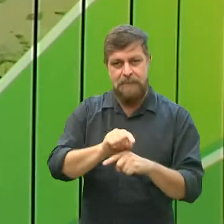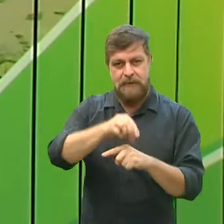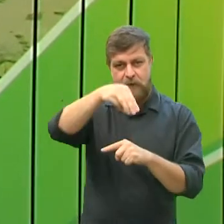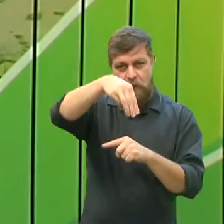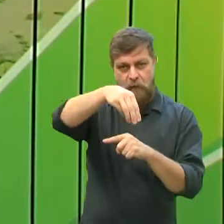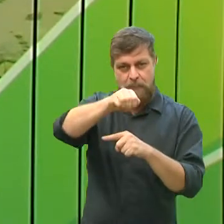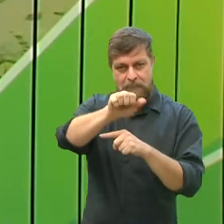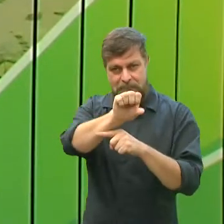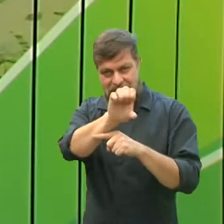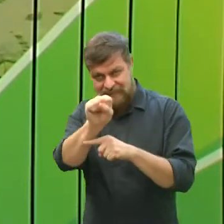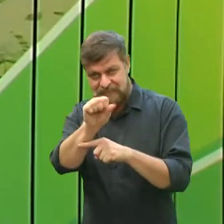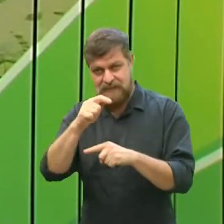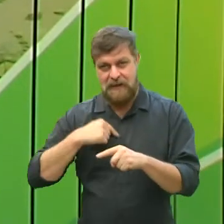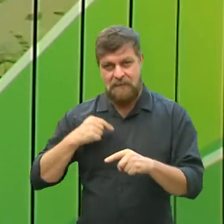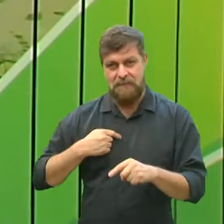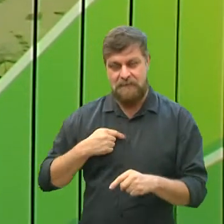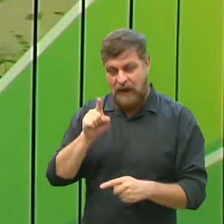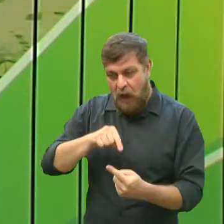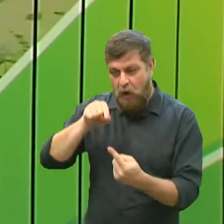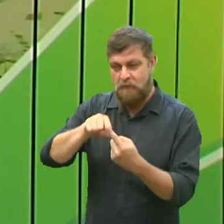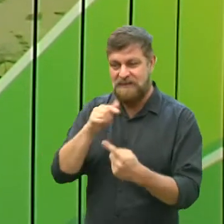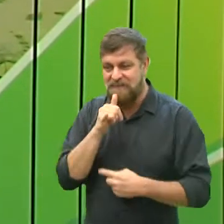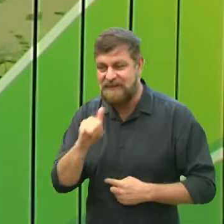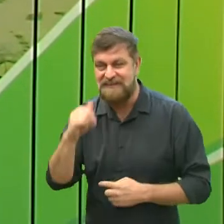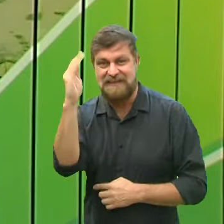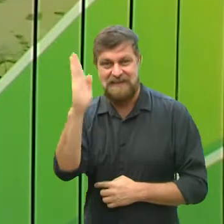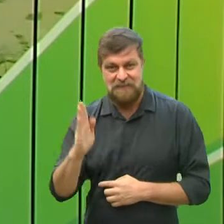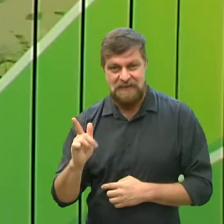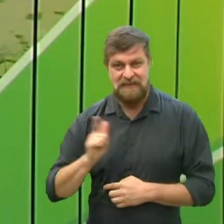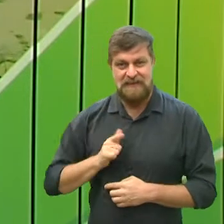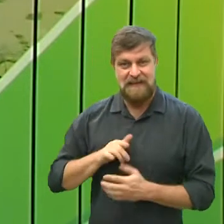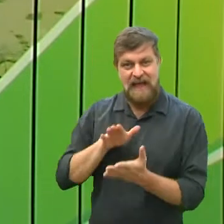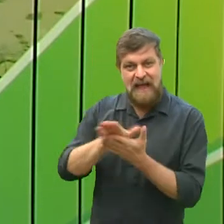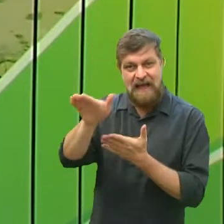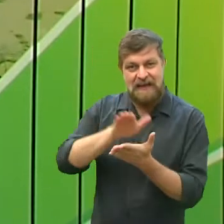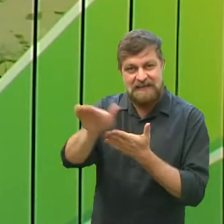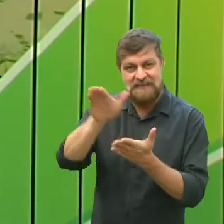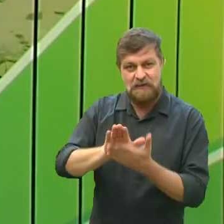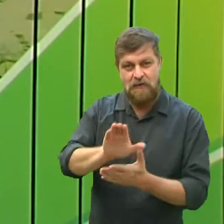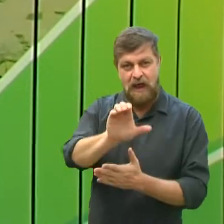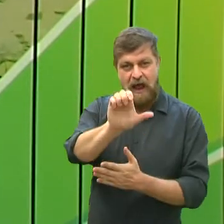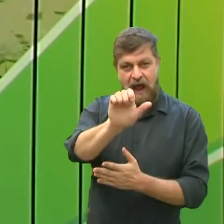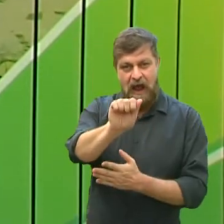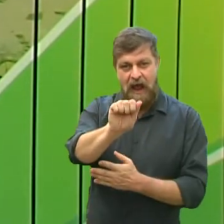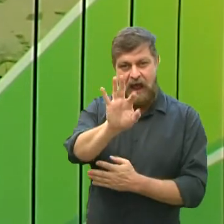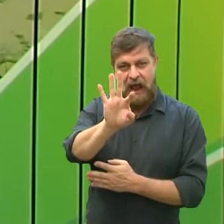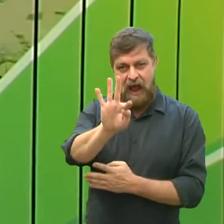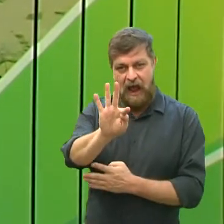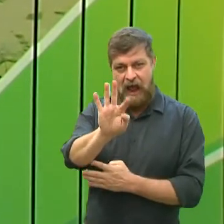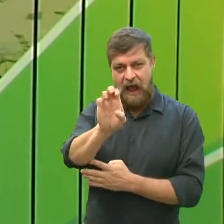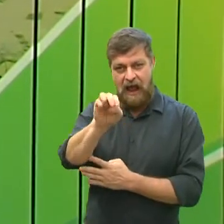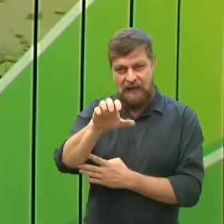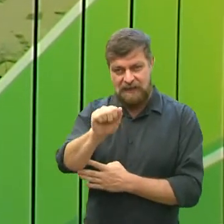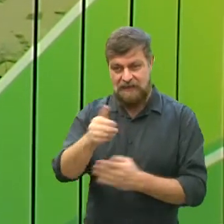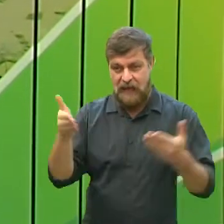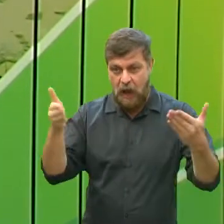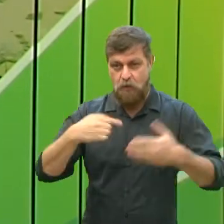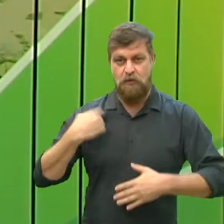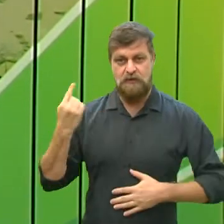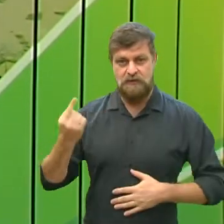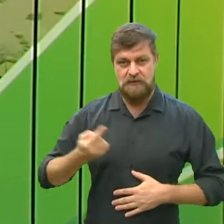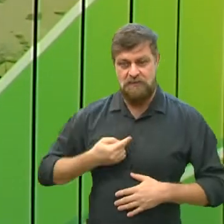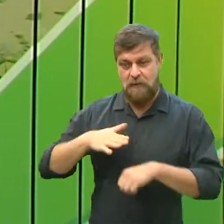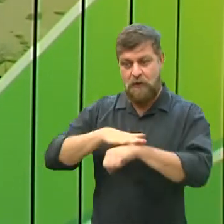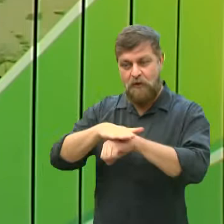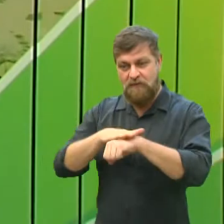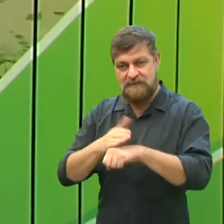Finalidades Energéticas no Brasil, que acaba de ser lançado pela editora Atena. Esse é o nosso destaque de hoje do Giro